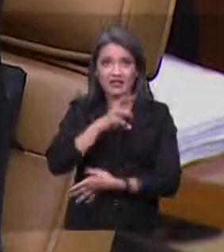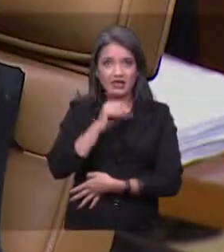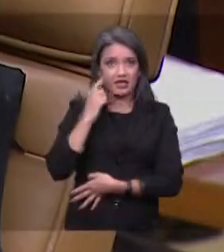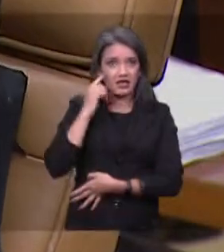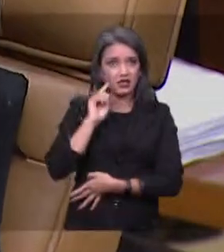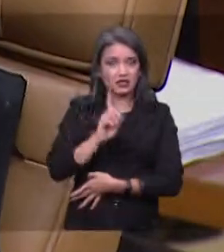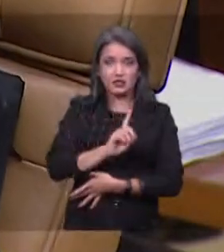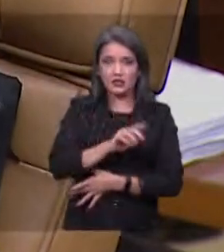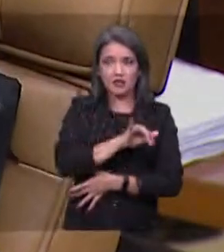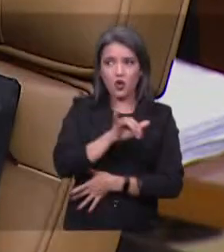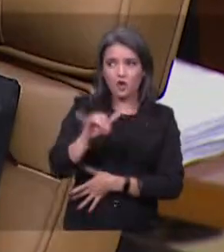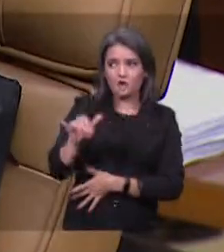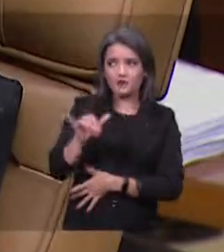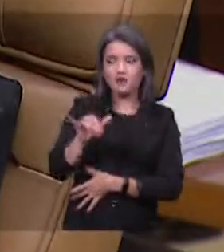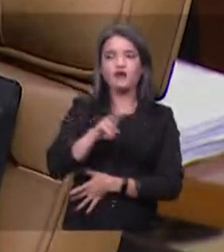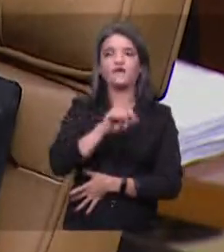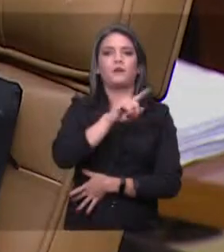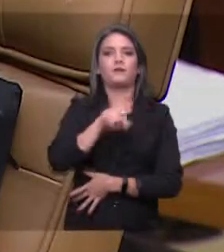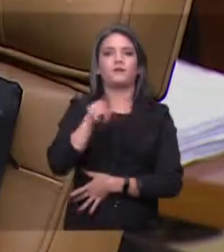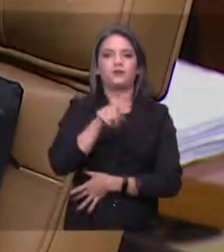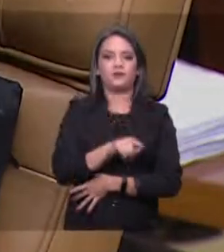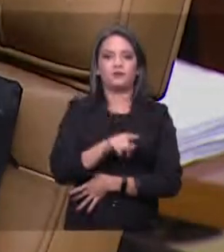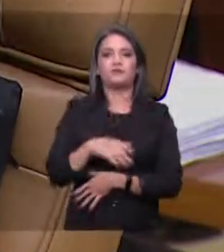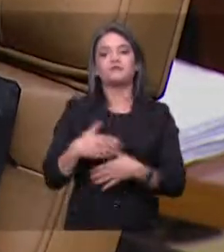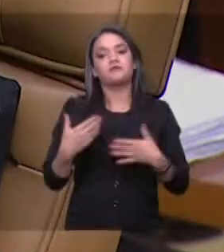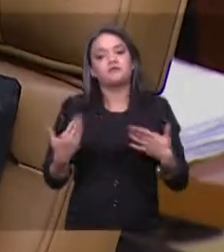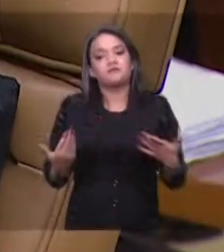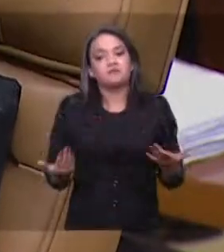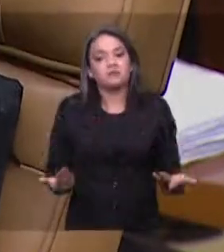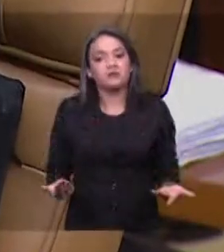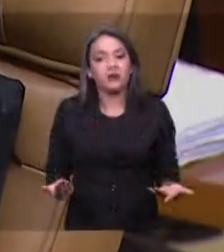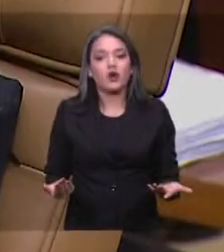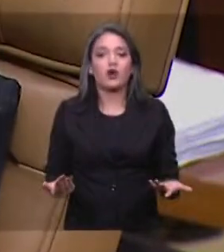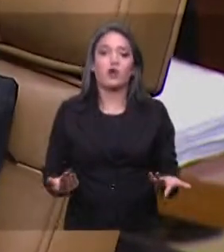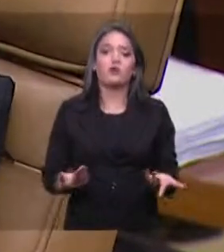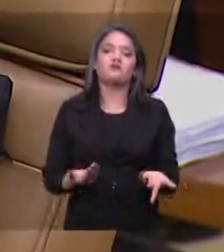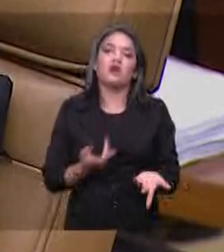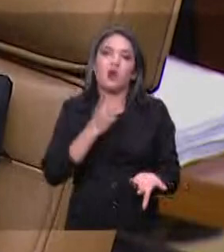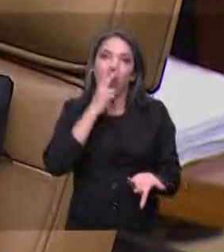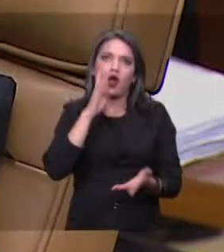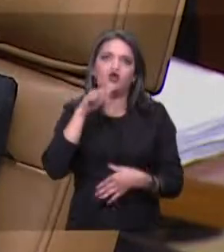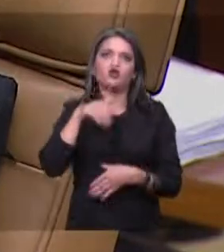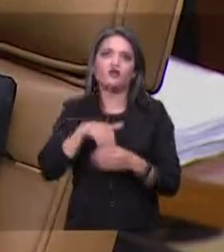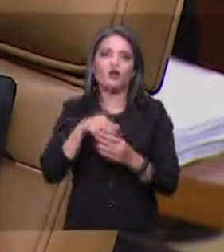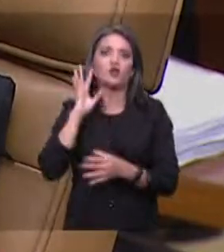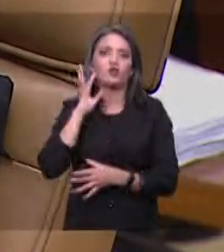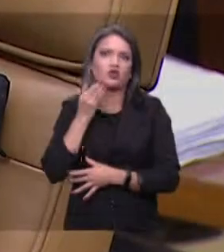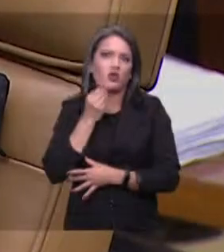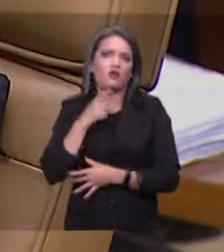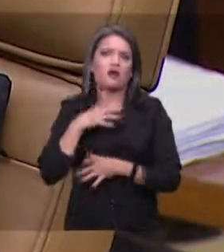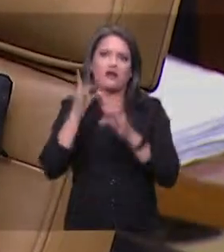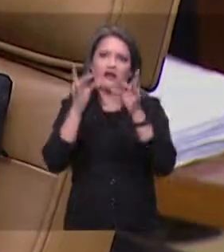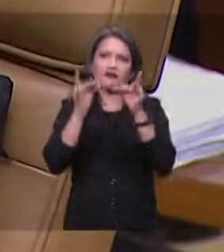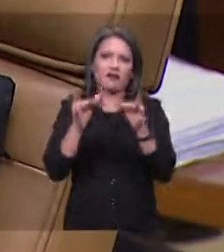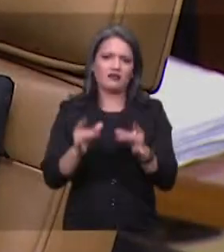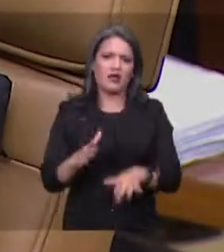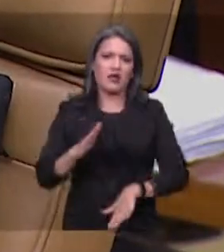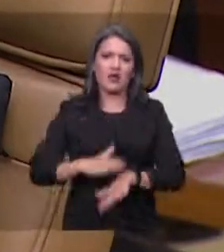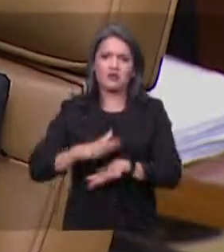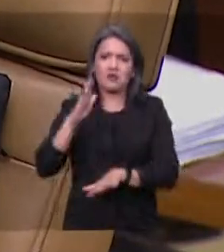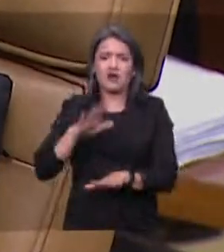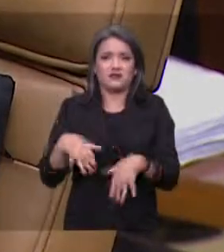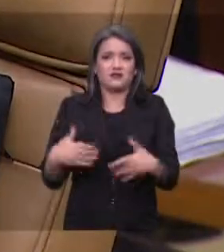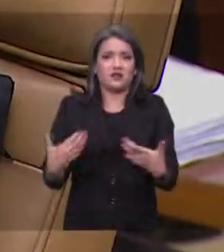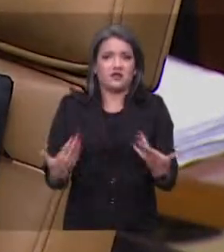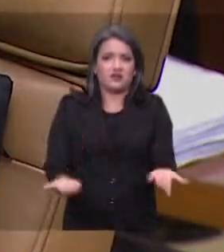que, nesse particular, o voto do ministro Dias Toffoli é mais esclarecedor, a razão pela qual eu não tenho